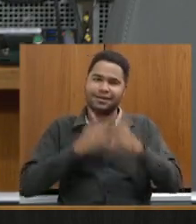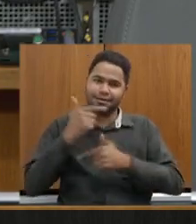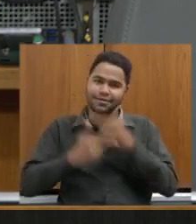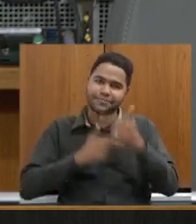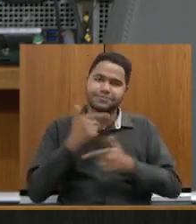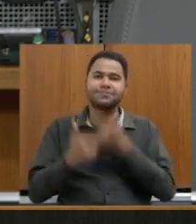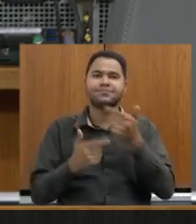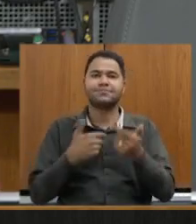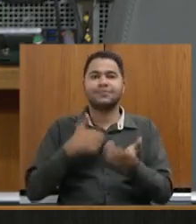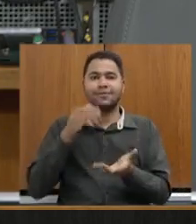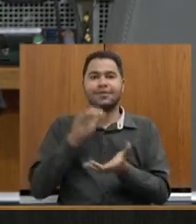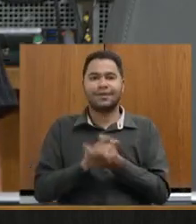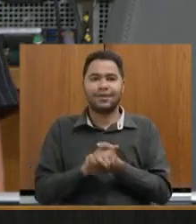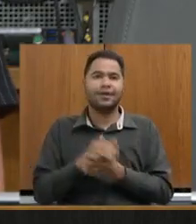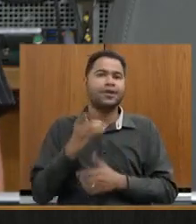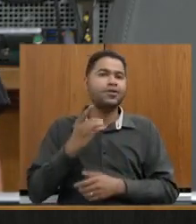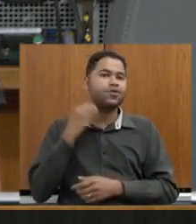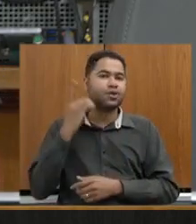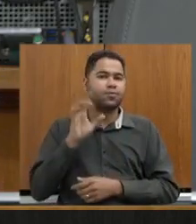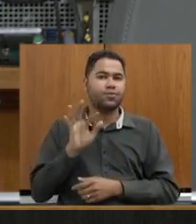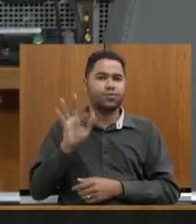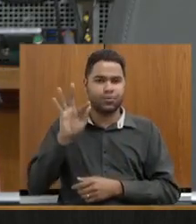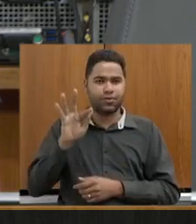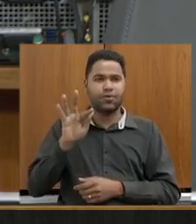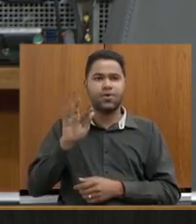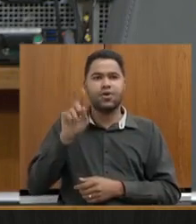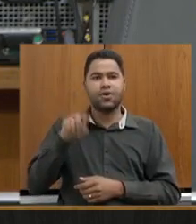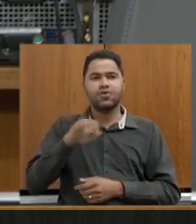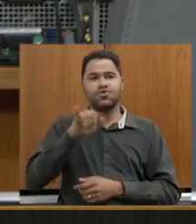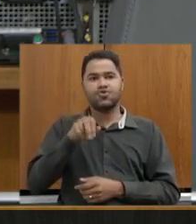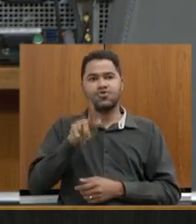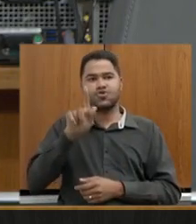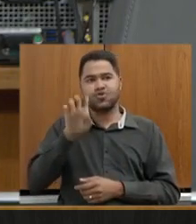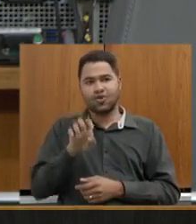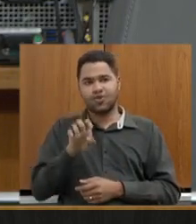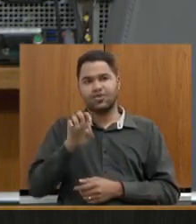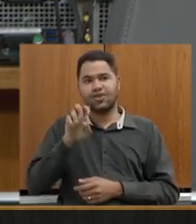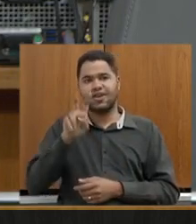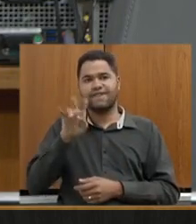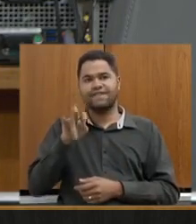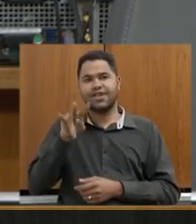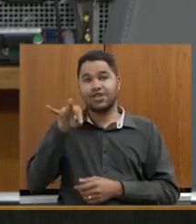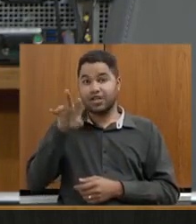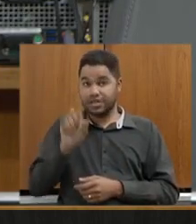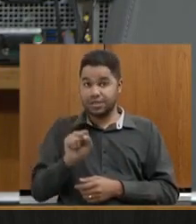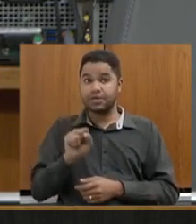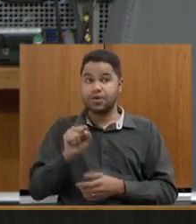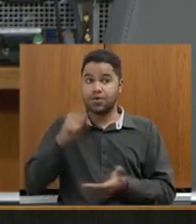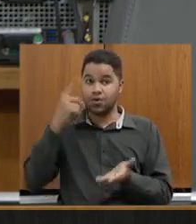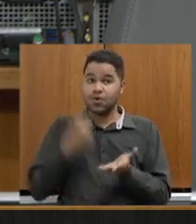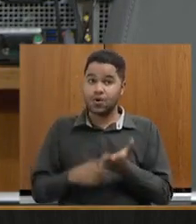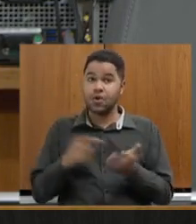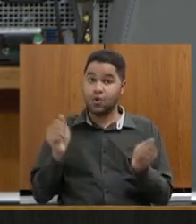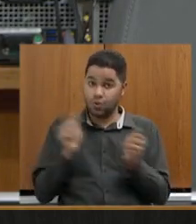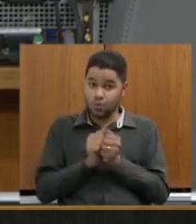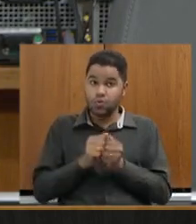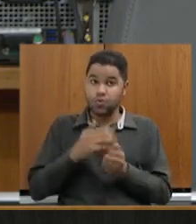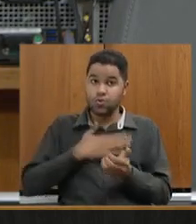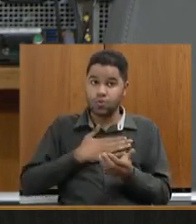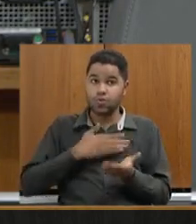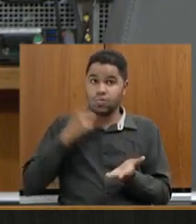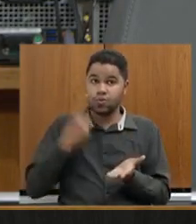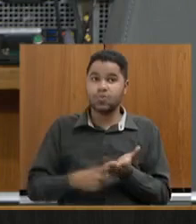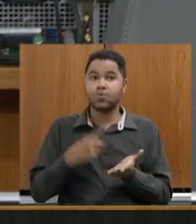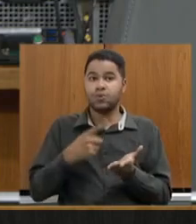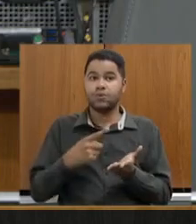eu sou casada com o deputado federal Charles Evangelista E desde que nós somos ele ele se comprometeu junto comigo